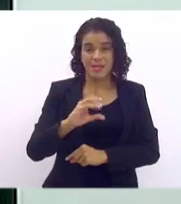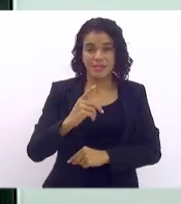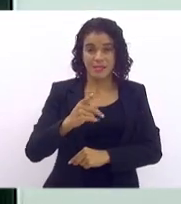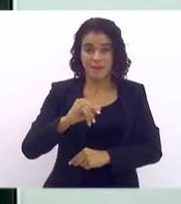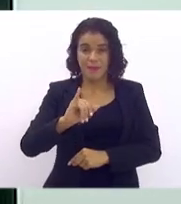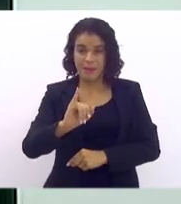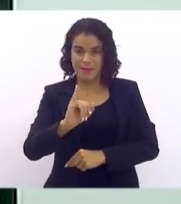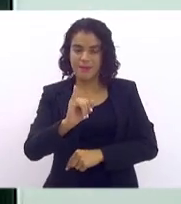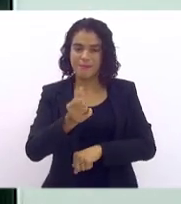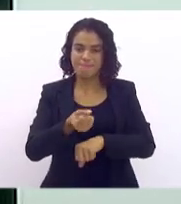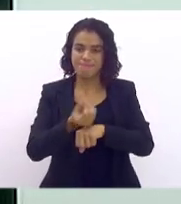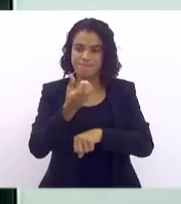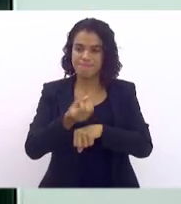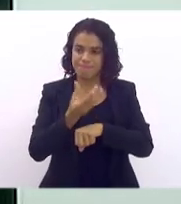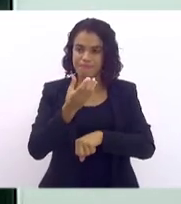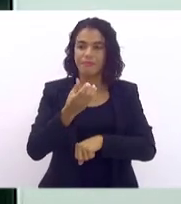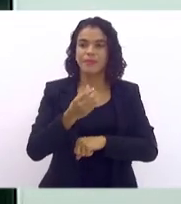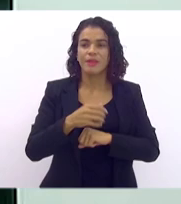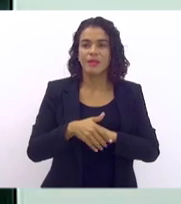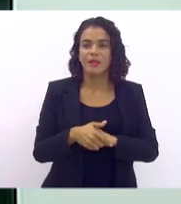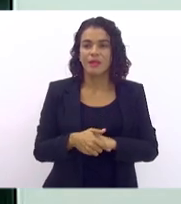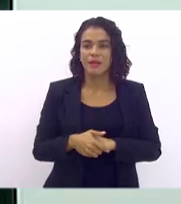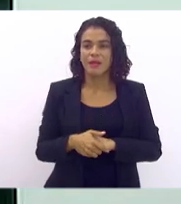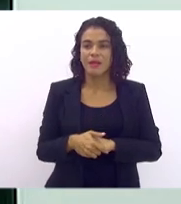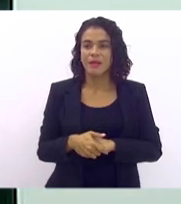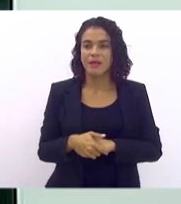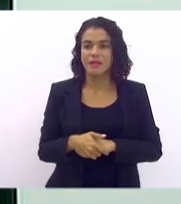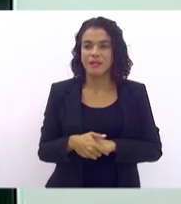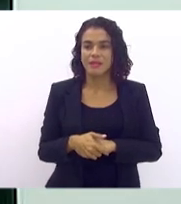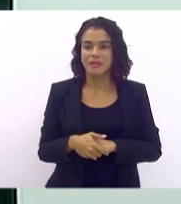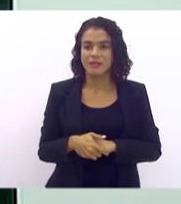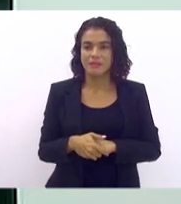Excelência preside, tendo a